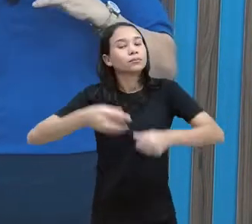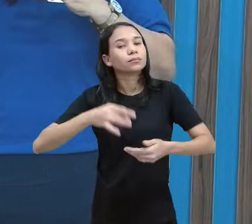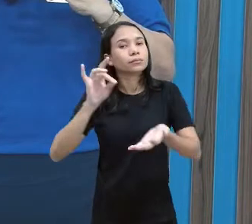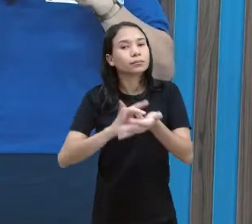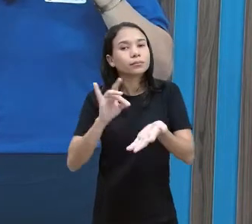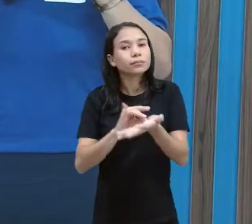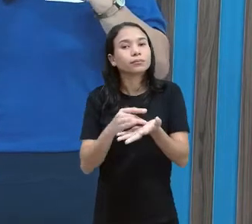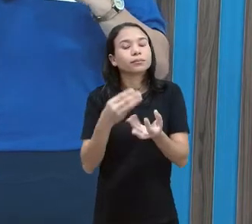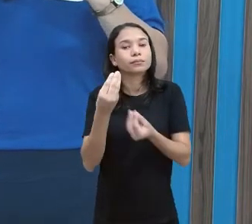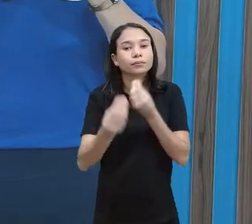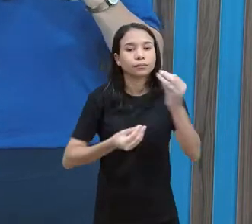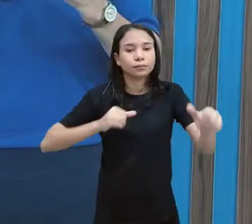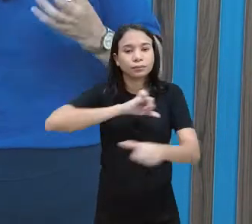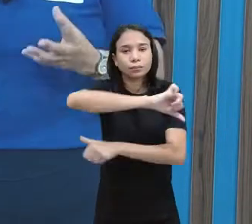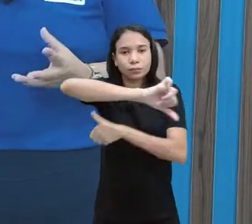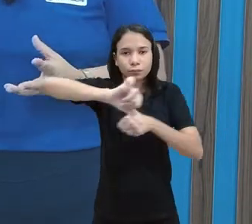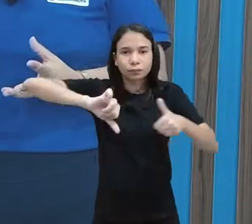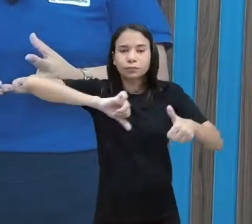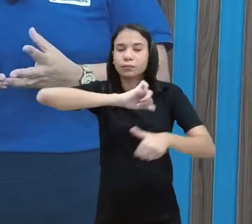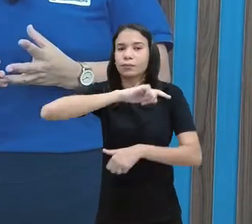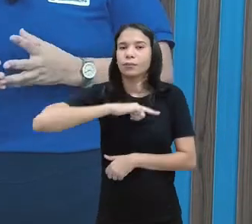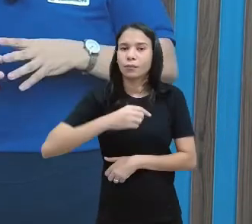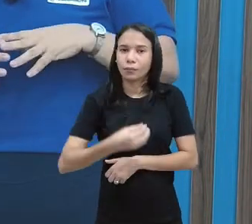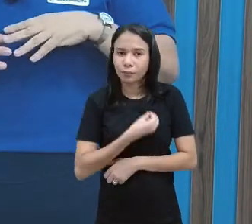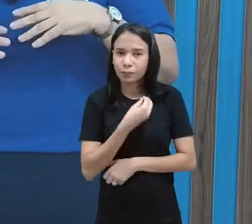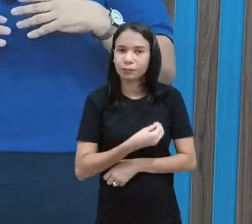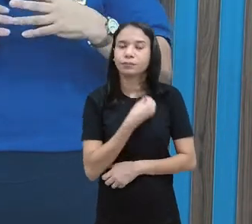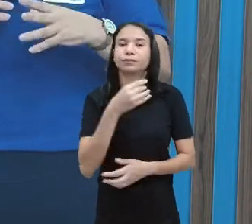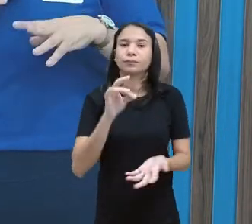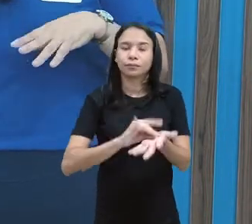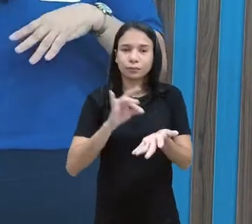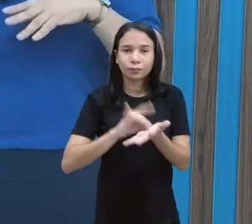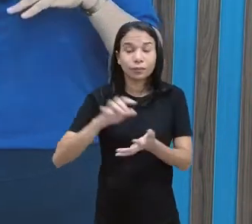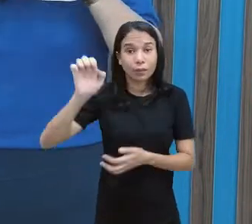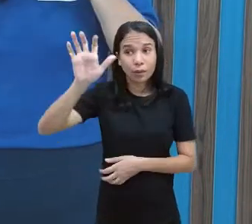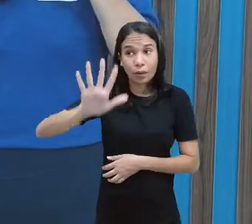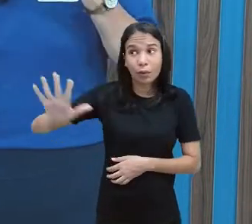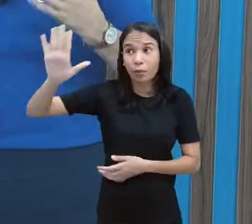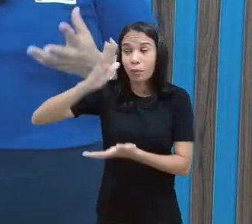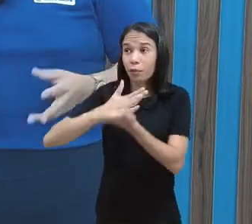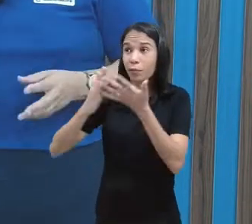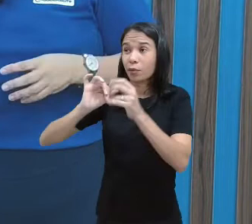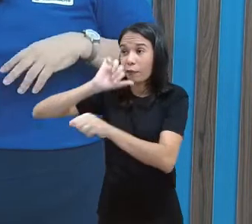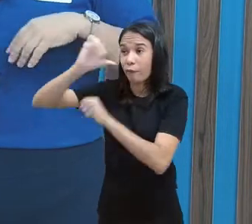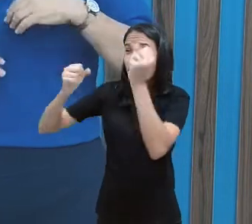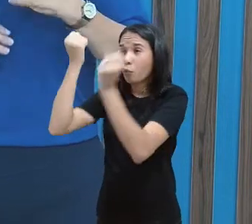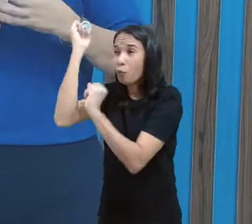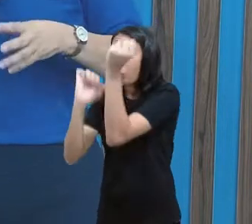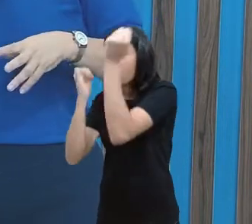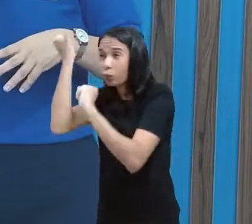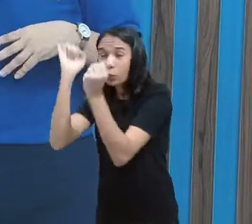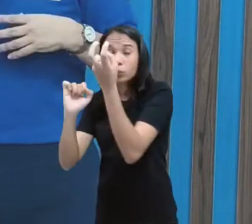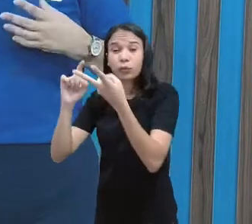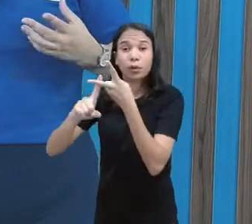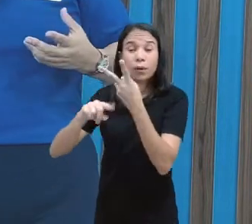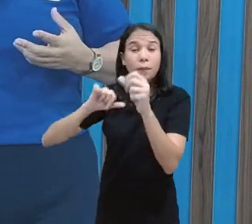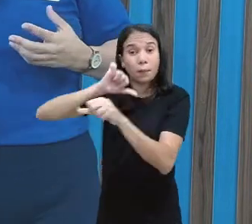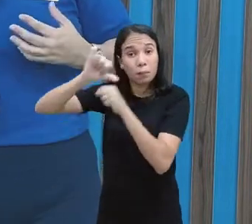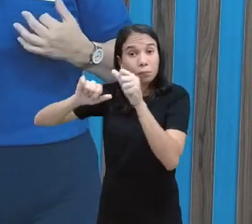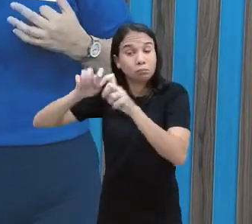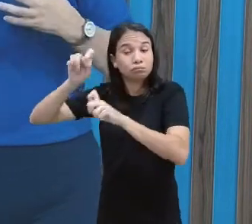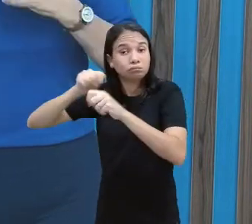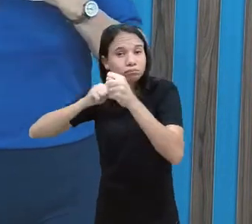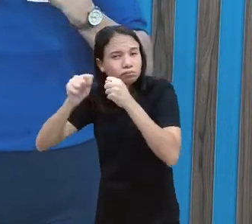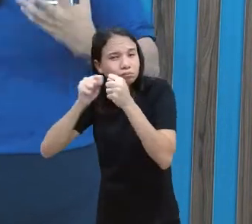todas essas mudanças que estavam acontecendo, né, na Europa a partir da Revolução Industrial, né, mudanças econômicas,